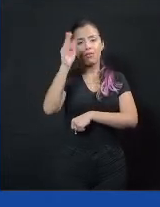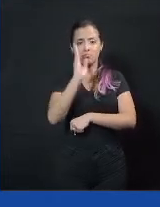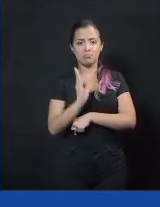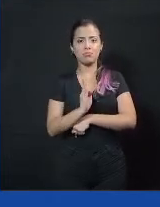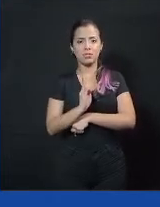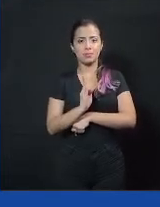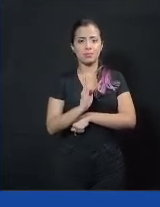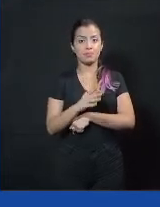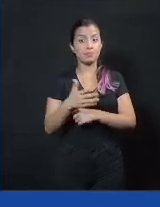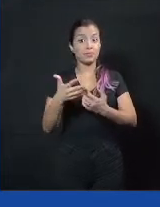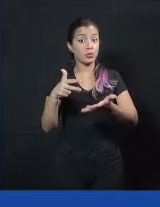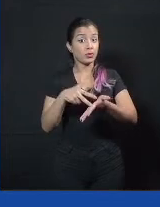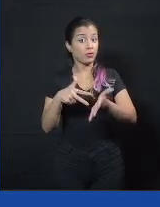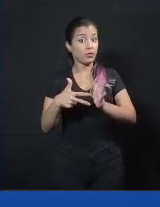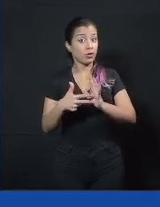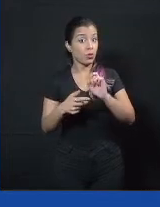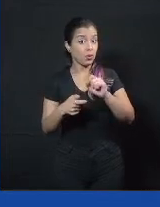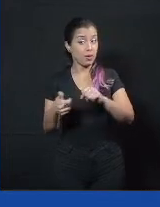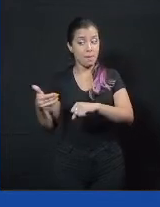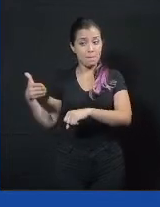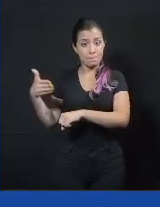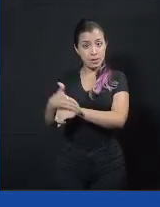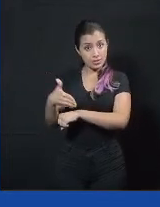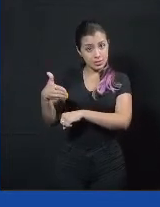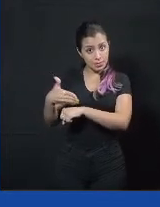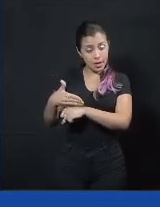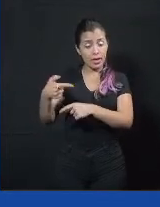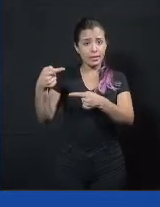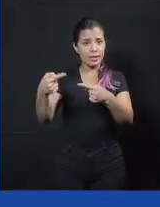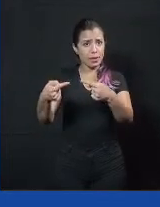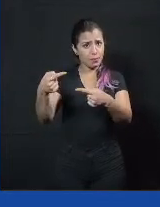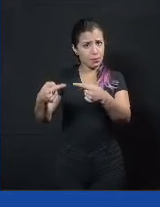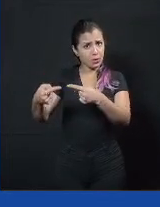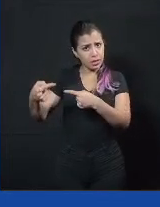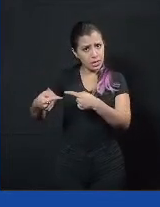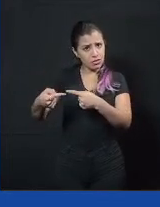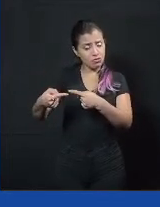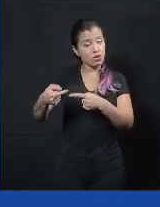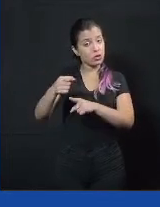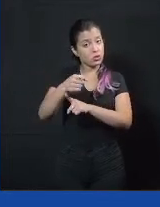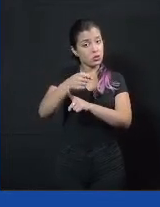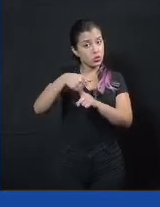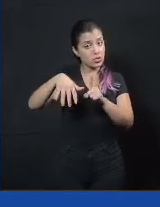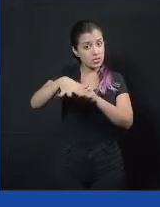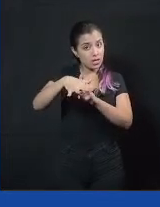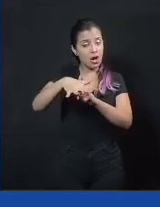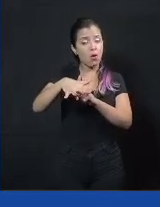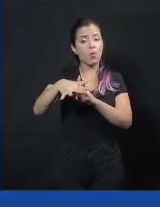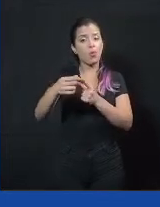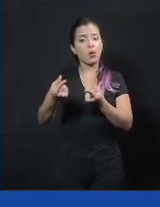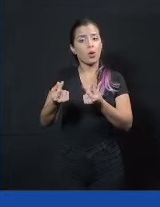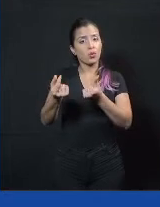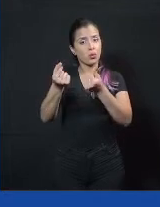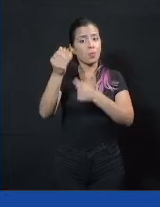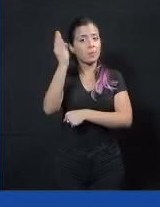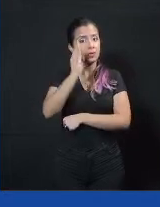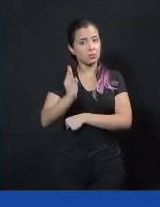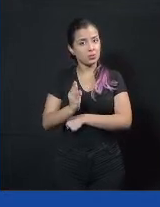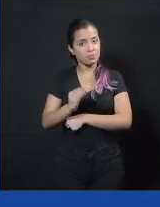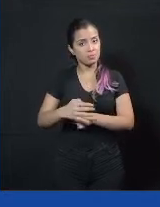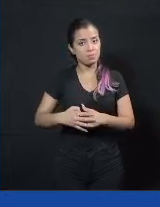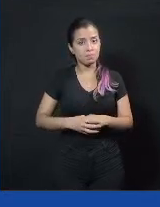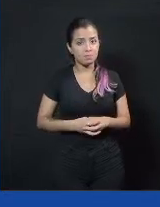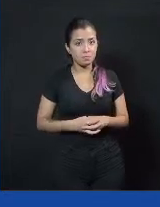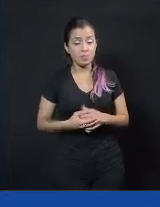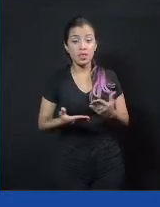seja, participar da vida política, social e econômica do Brasil. É um processo que, neste momento,